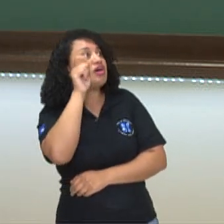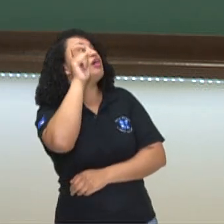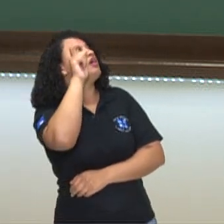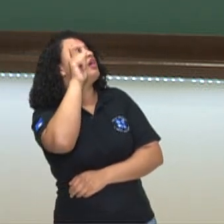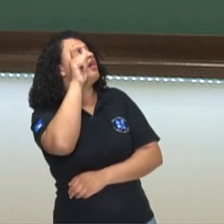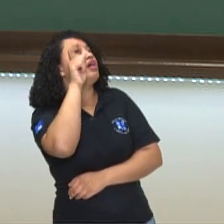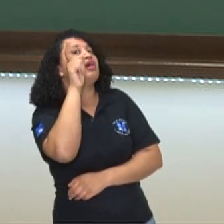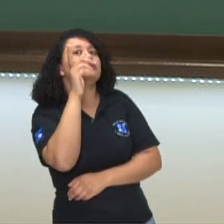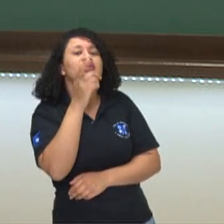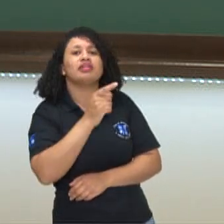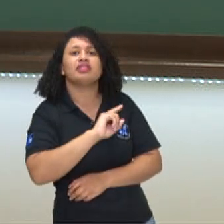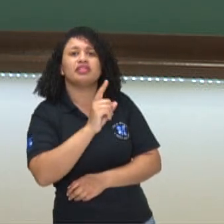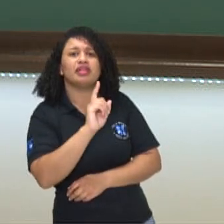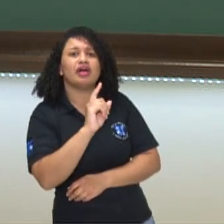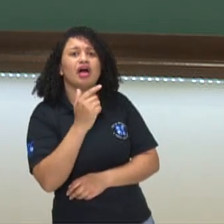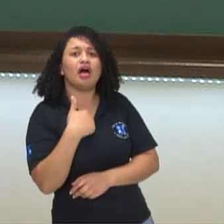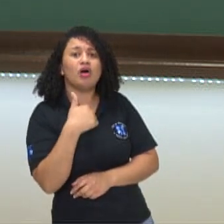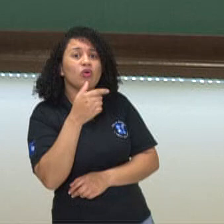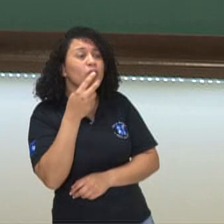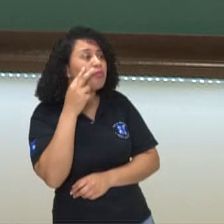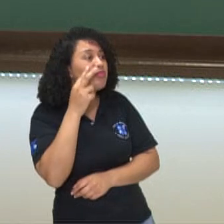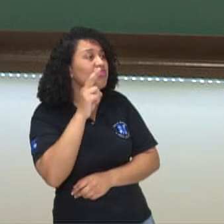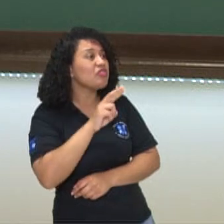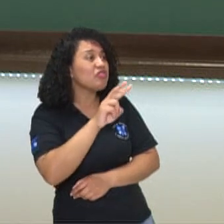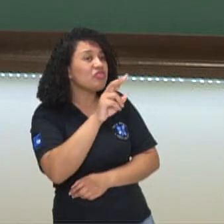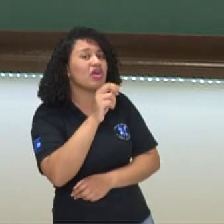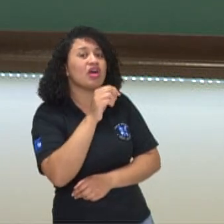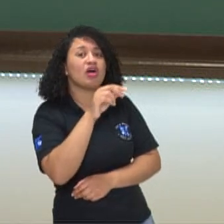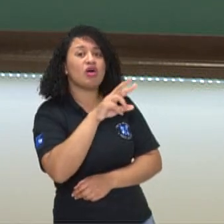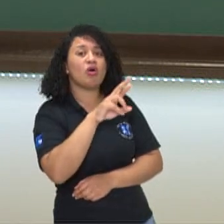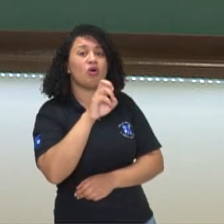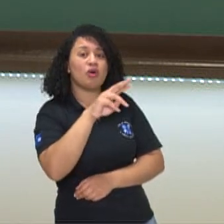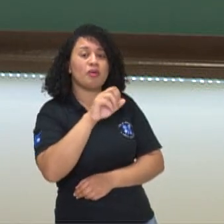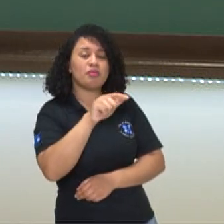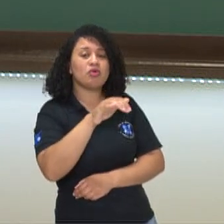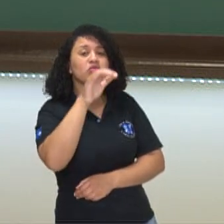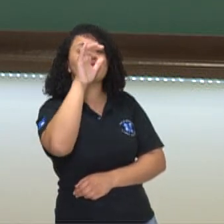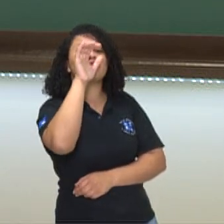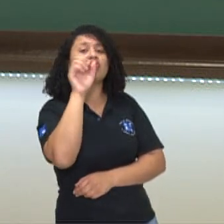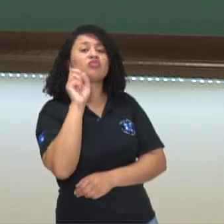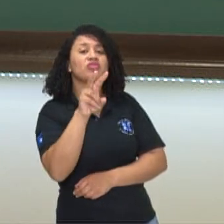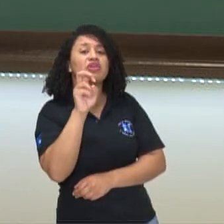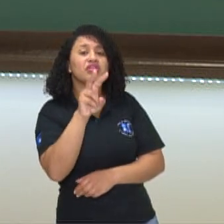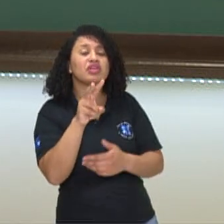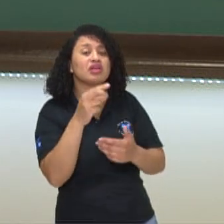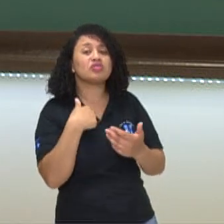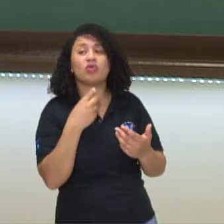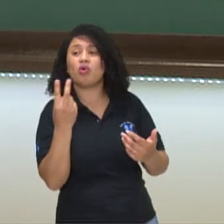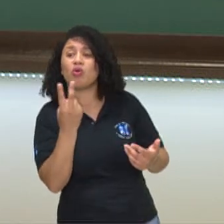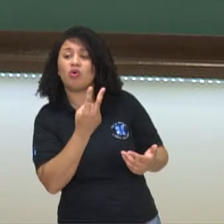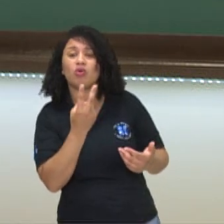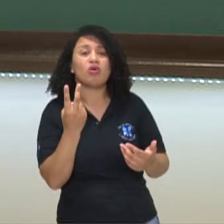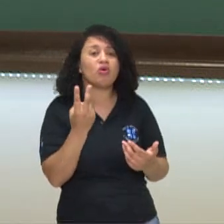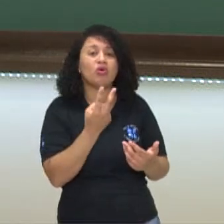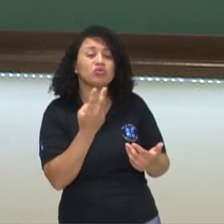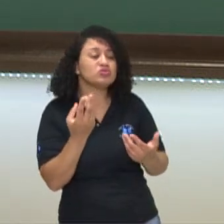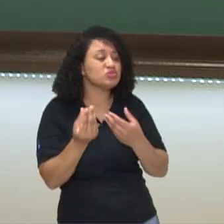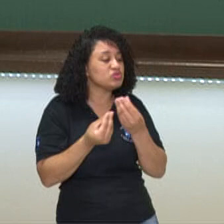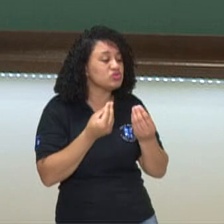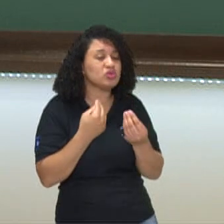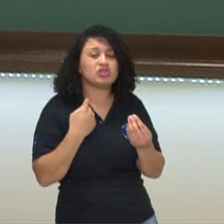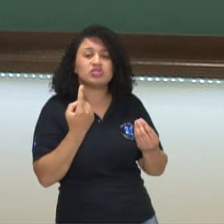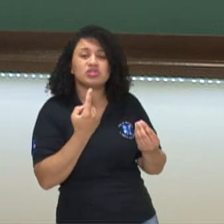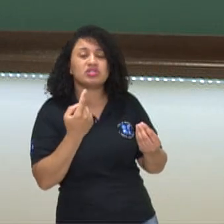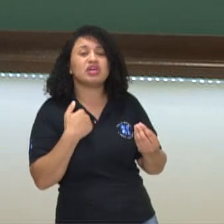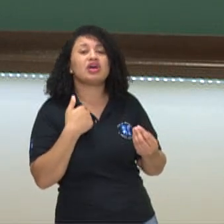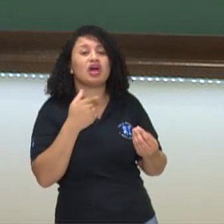olhos, acorda, vê Romeu naquela situação. Se Romeu não vive sem Julieta, Julieta não vive sem Romeu.